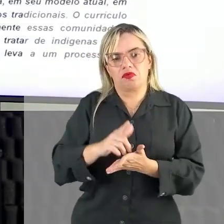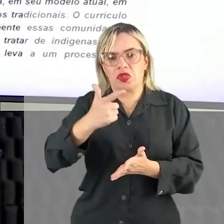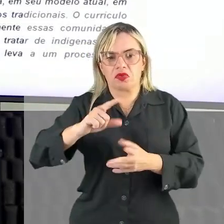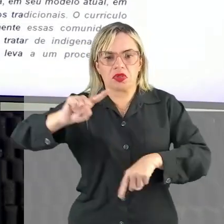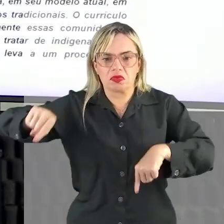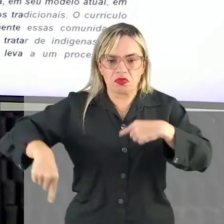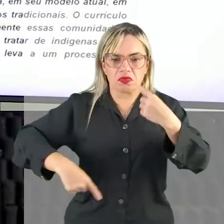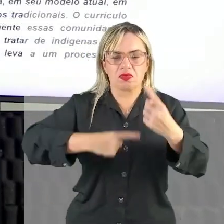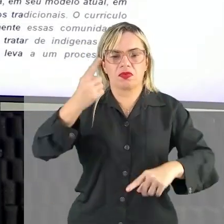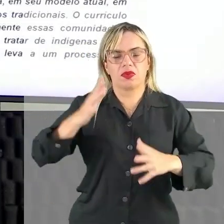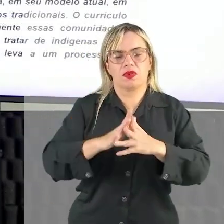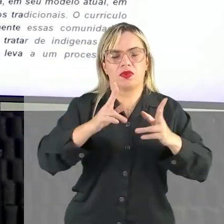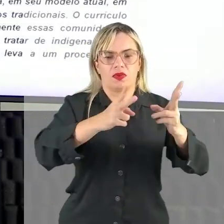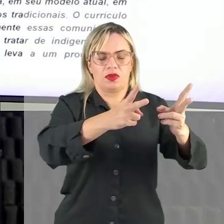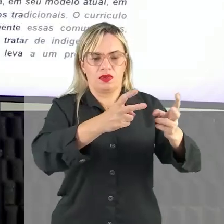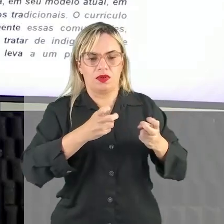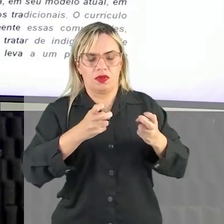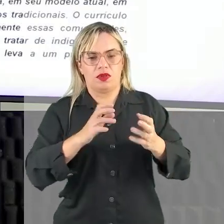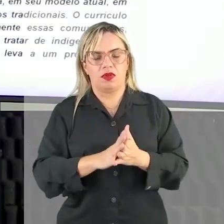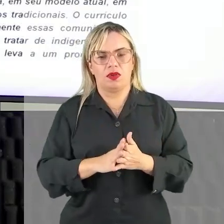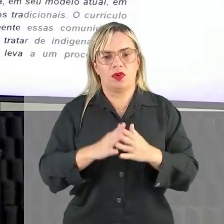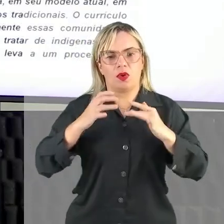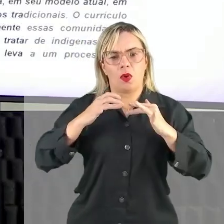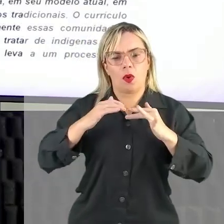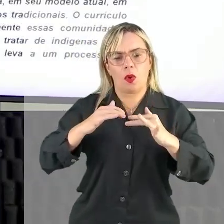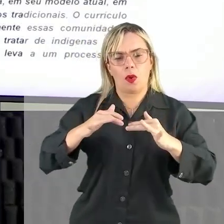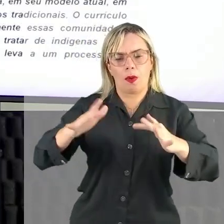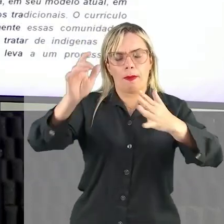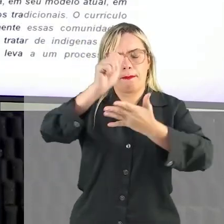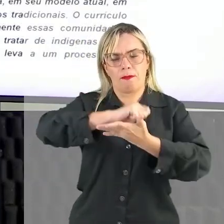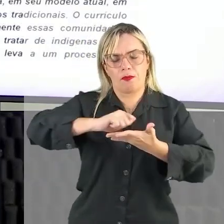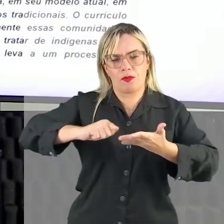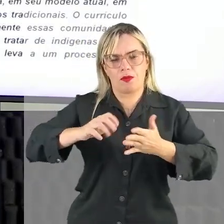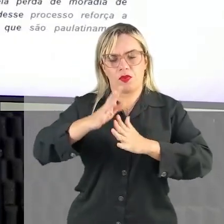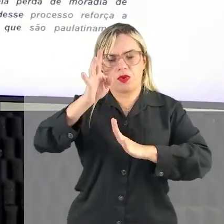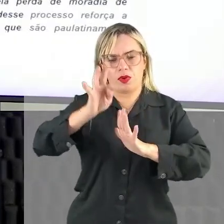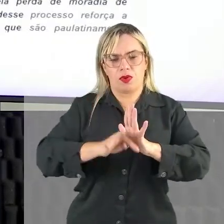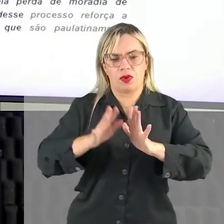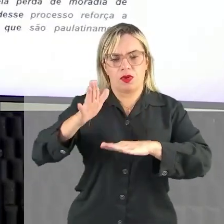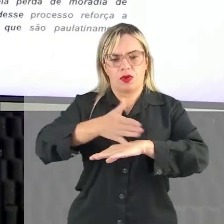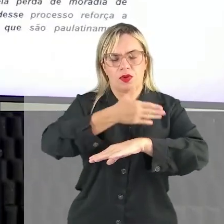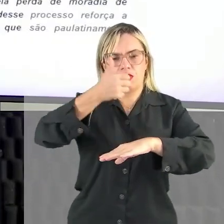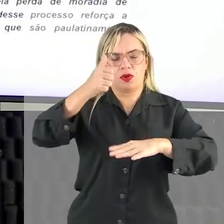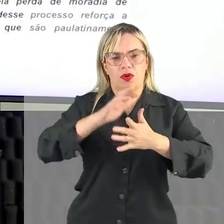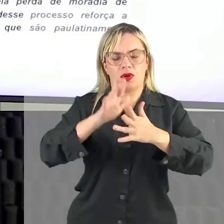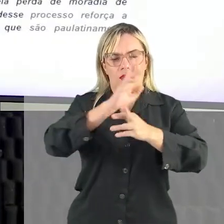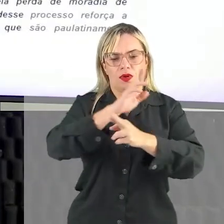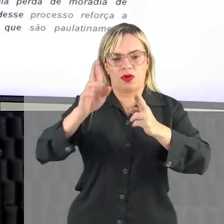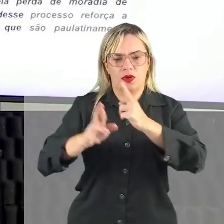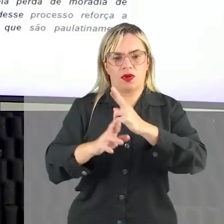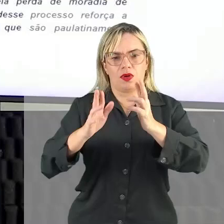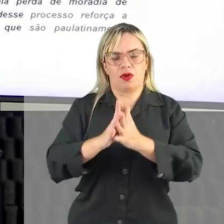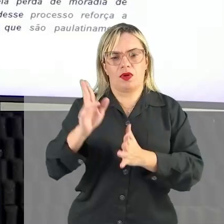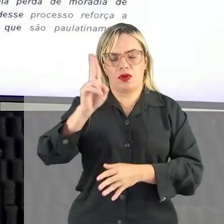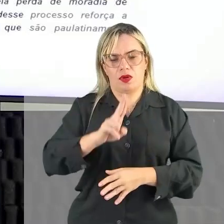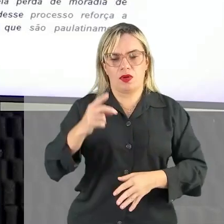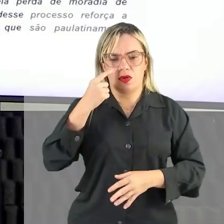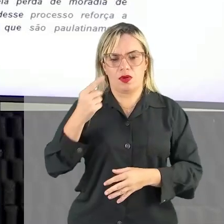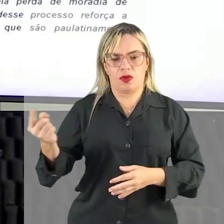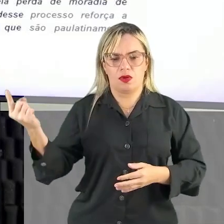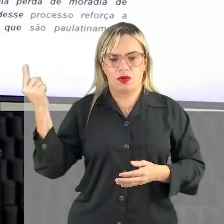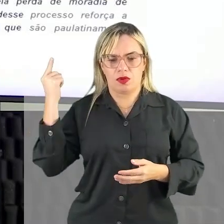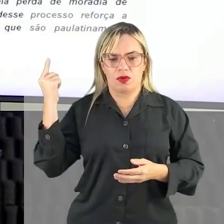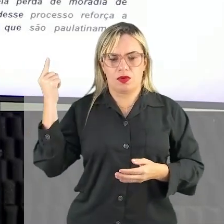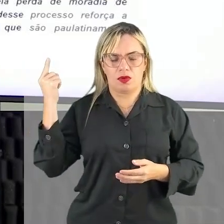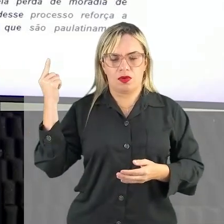assim então perceba pelo pela fluidez do seu texto quais são as melhores relações que vocês poderão colocar aí olha